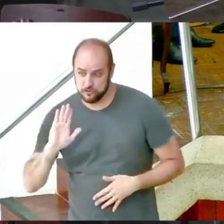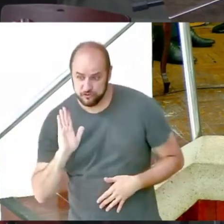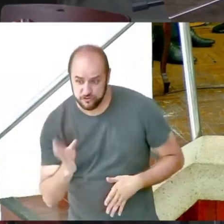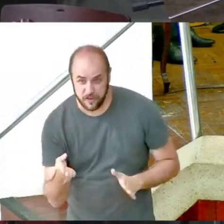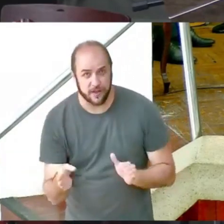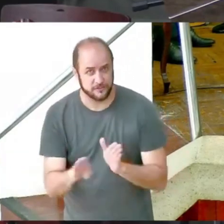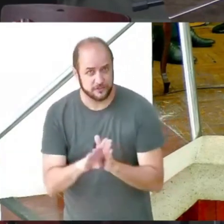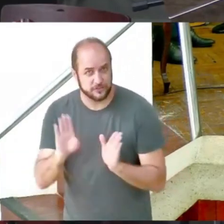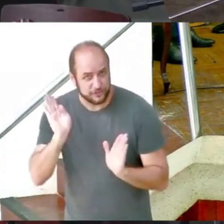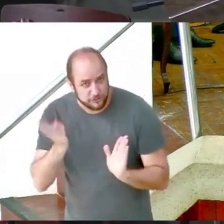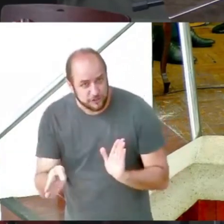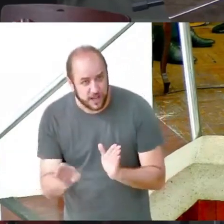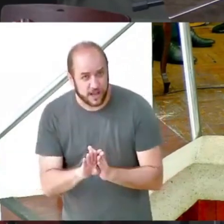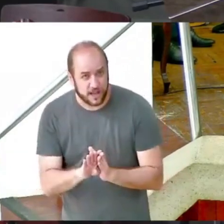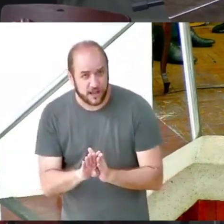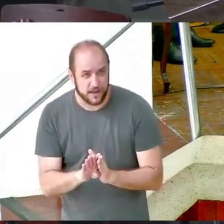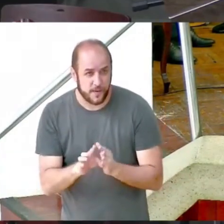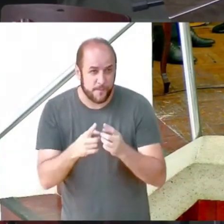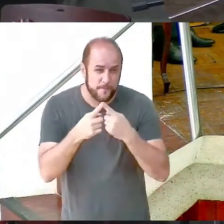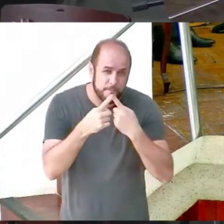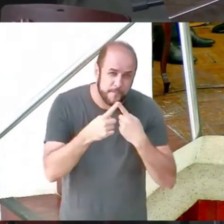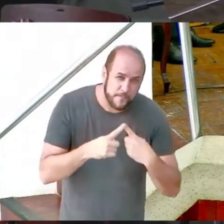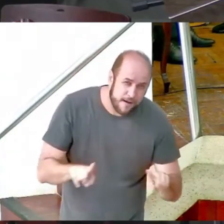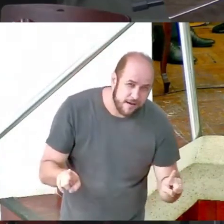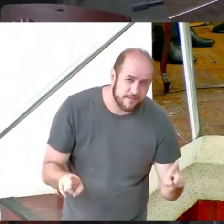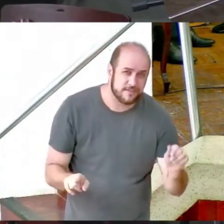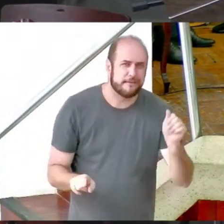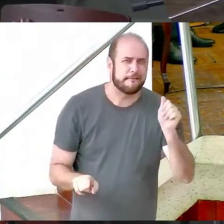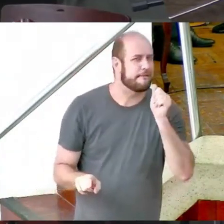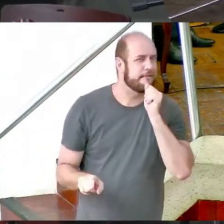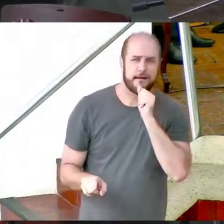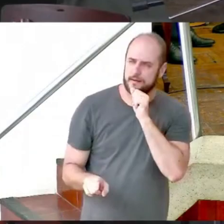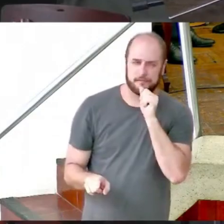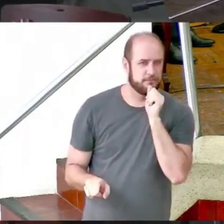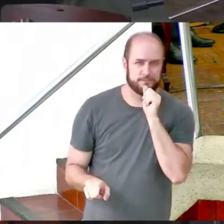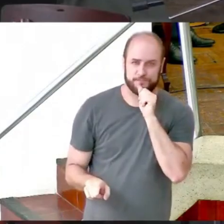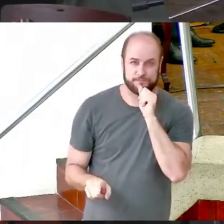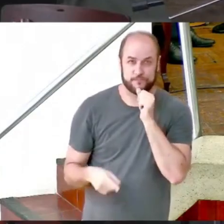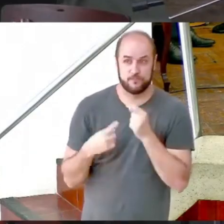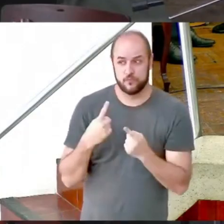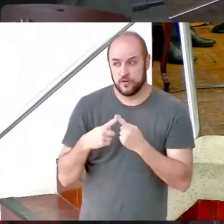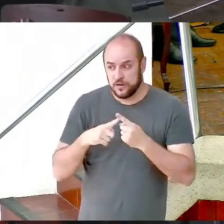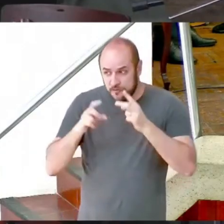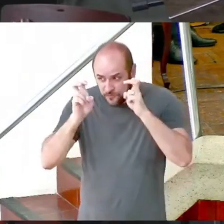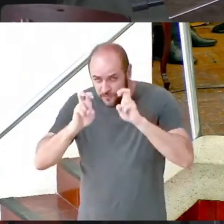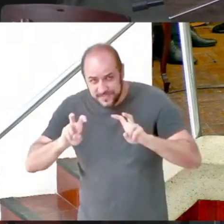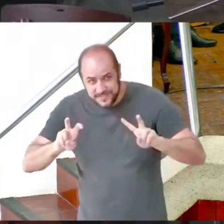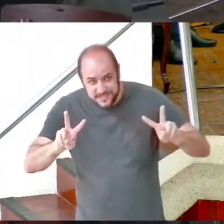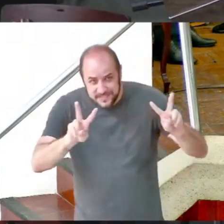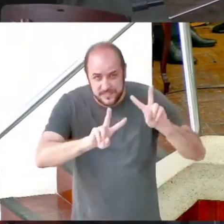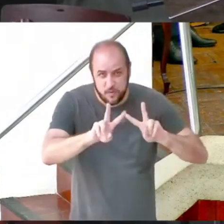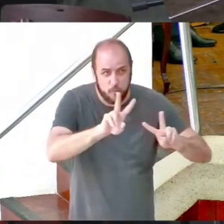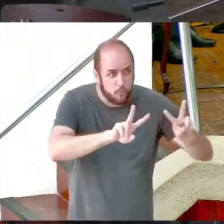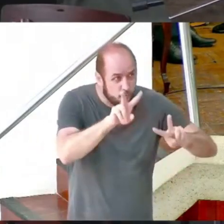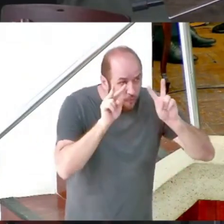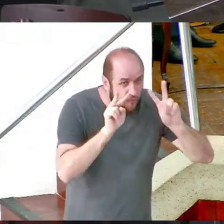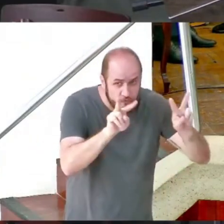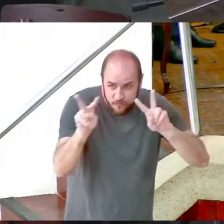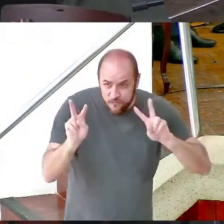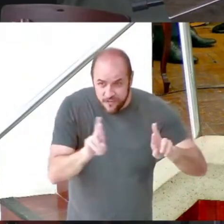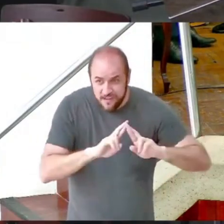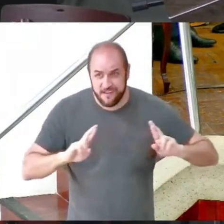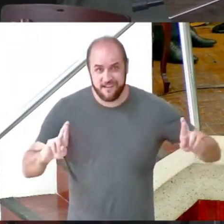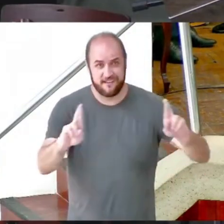chegou, mas o ainda não, porque os aspectos visíveis deste reino